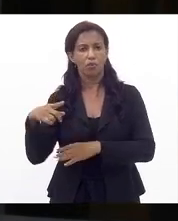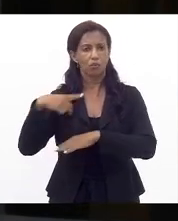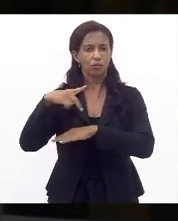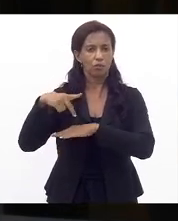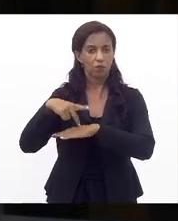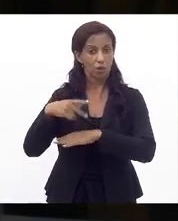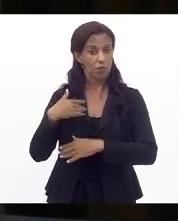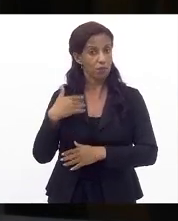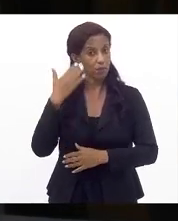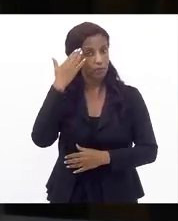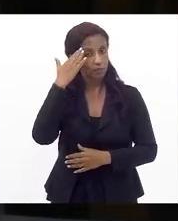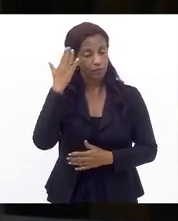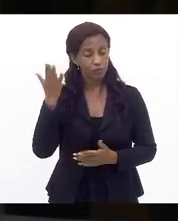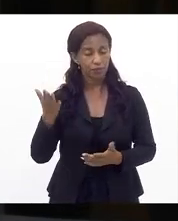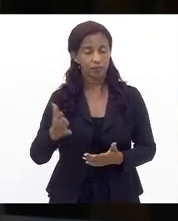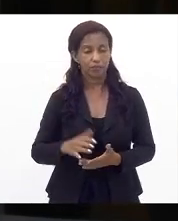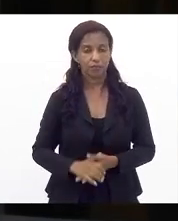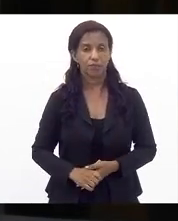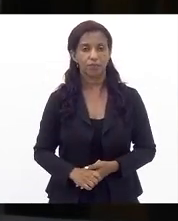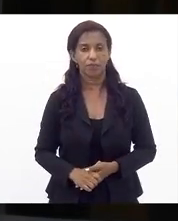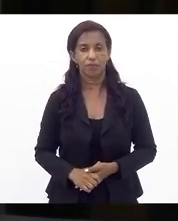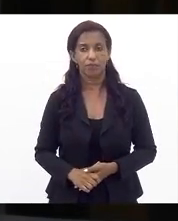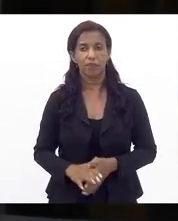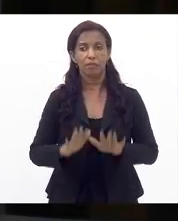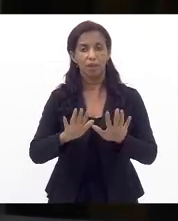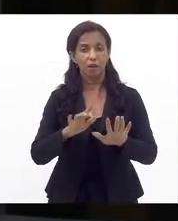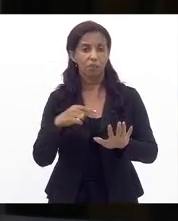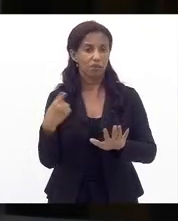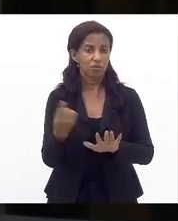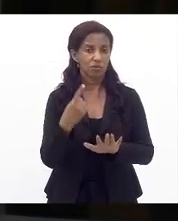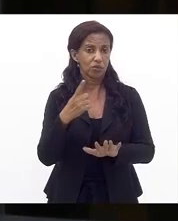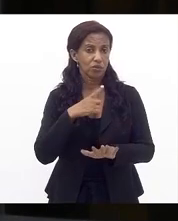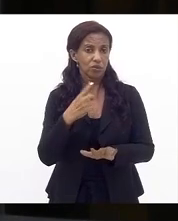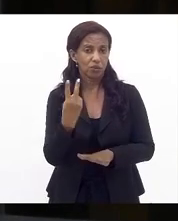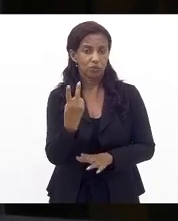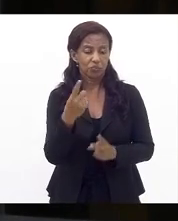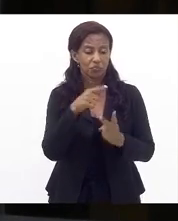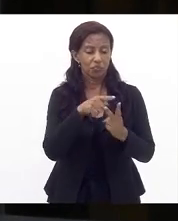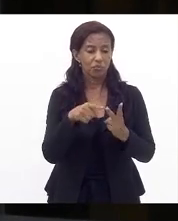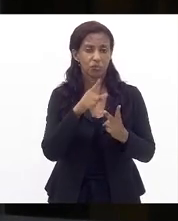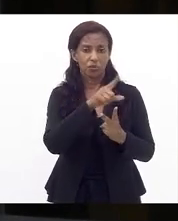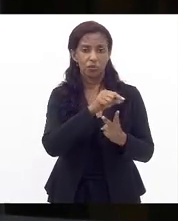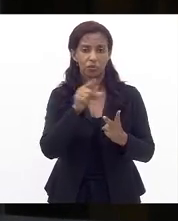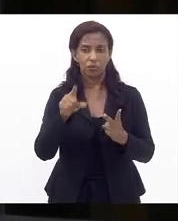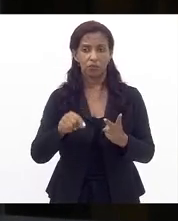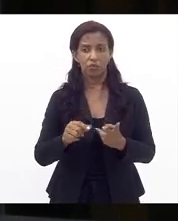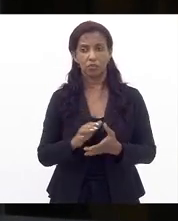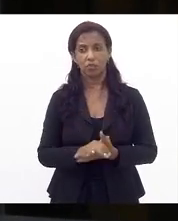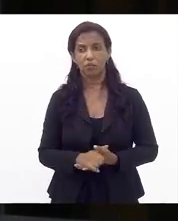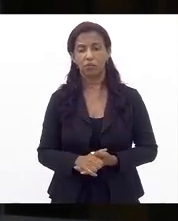no meu entendimento mas nós temos duas opções